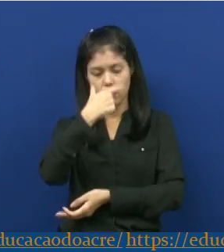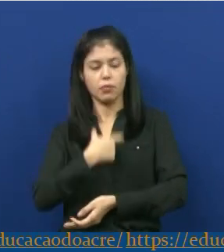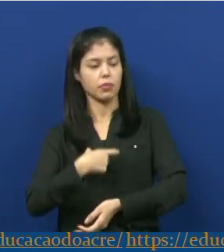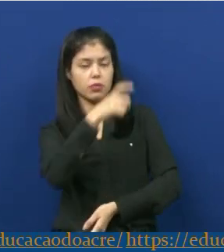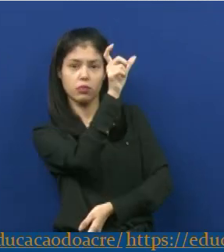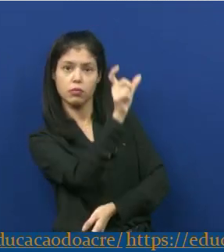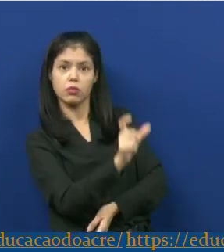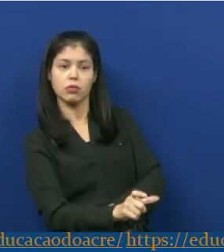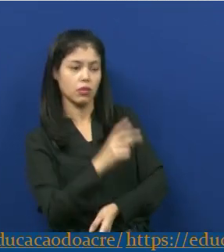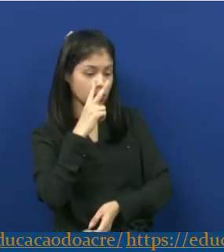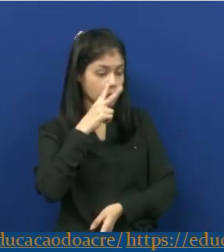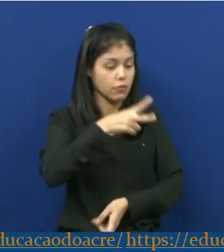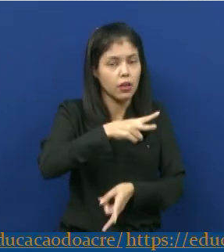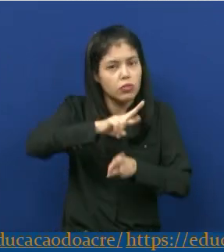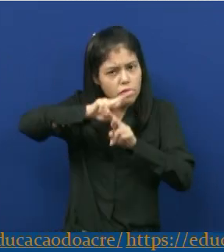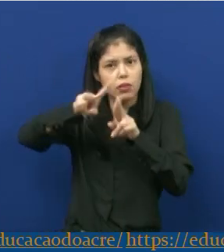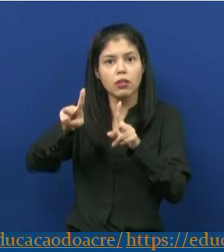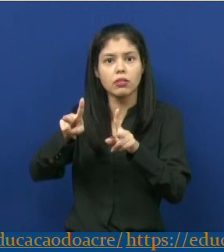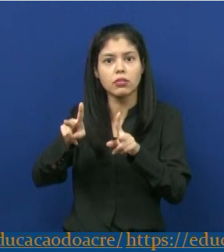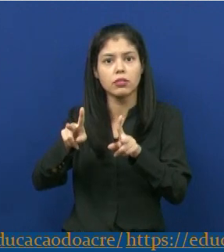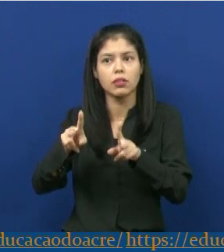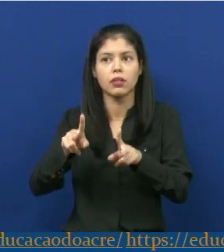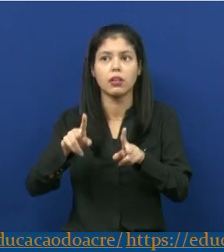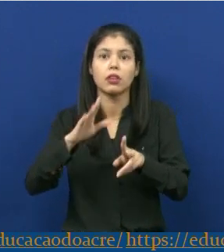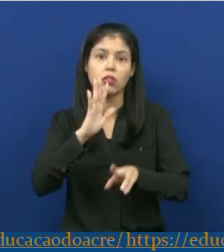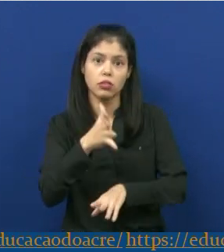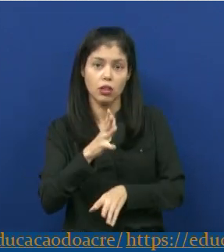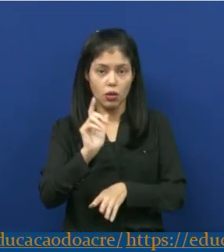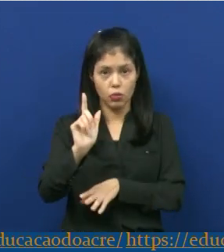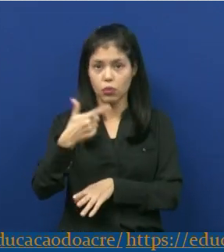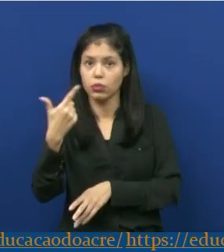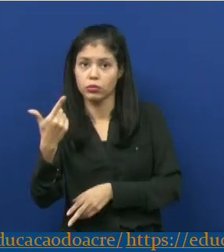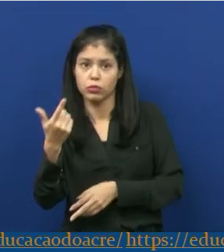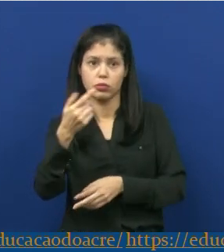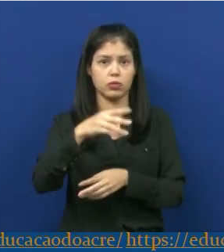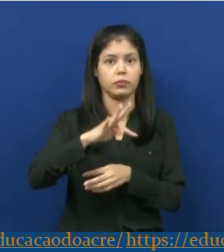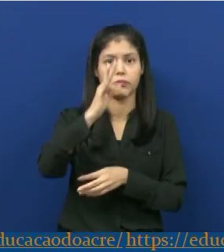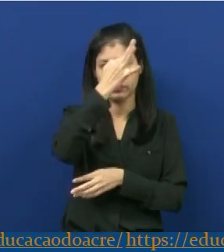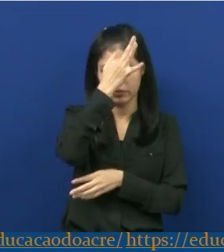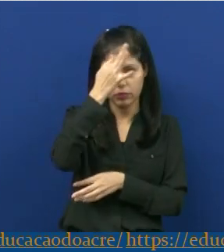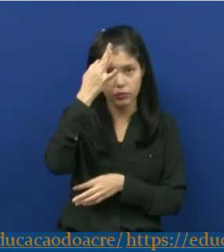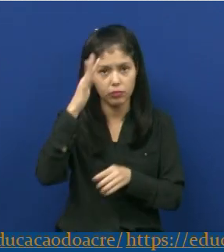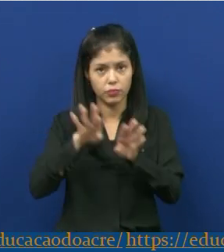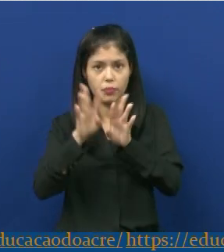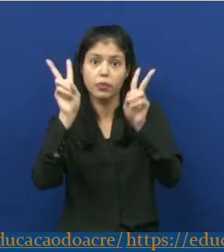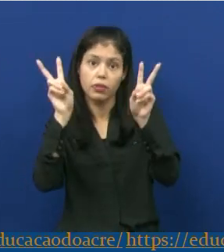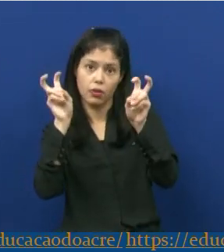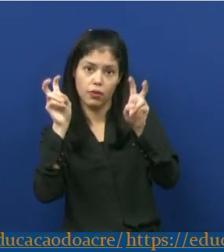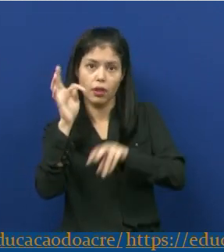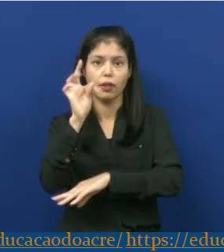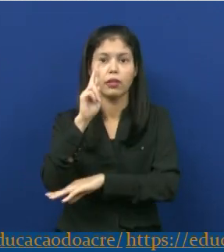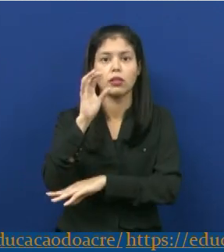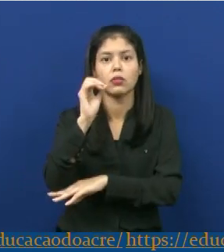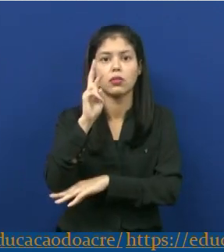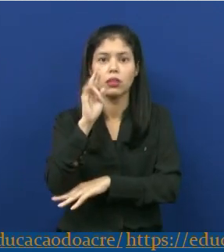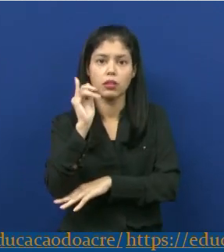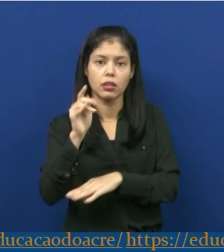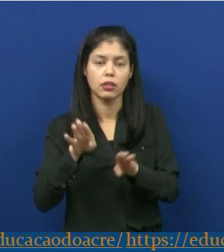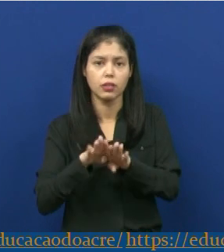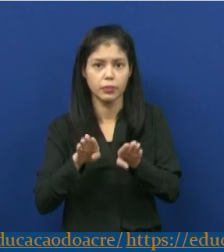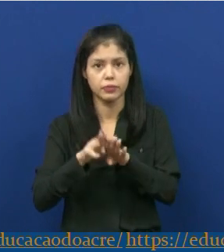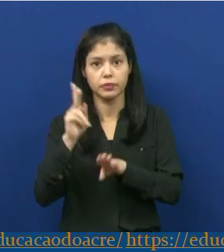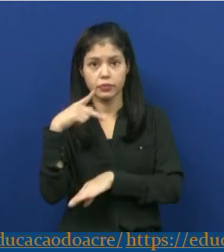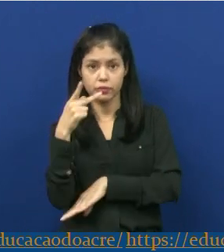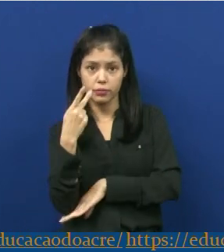coisas. Hume vai, juntamente com outros teóricos do empirismo, como John Locke, por exemplo,